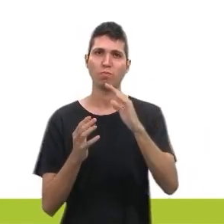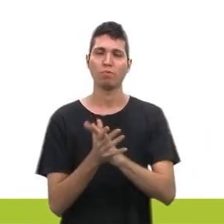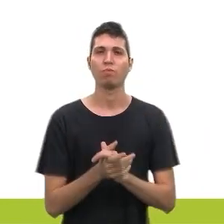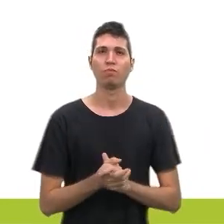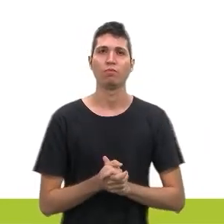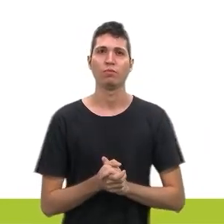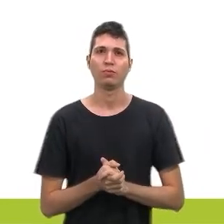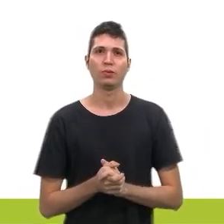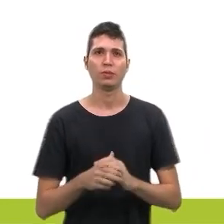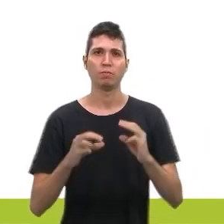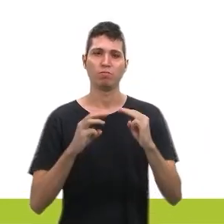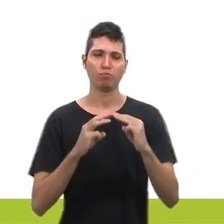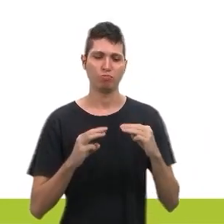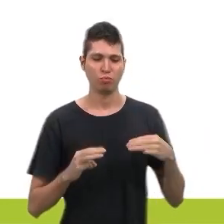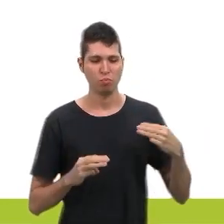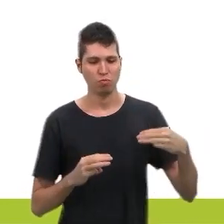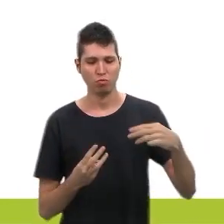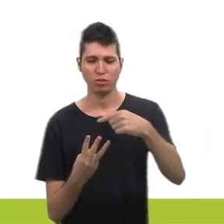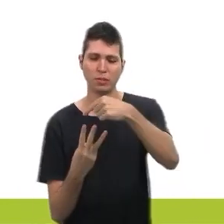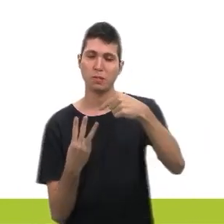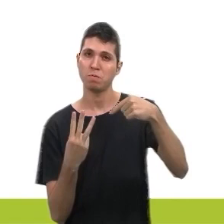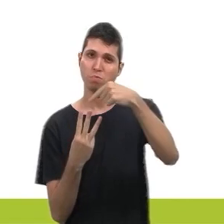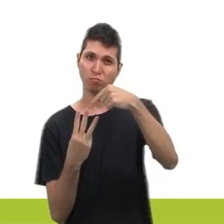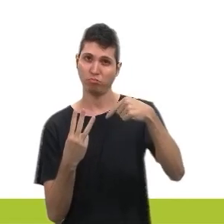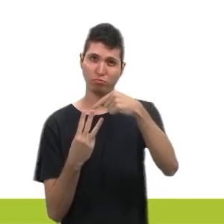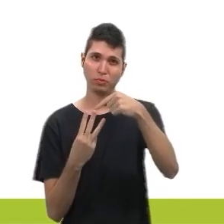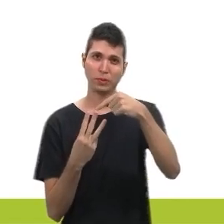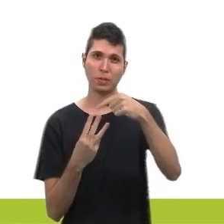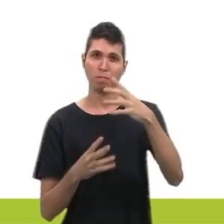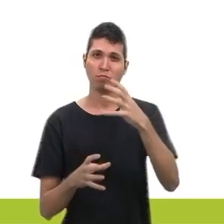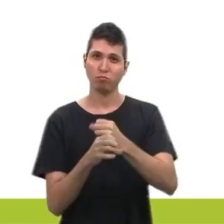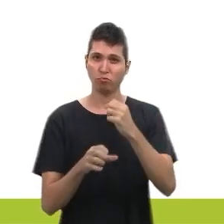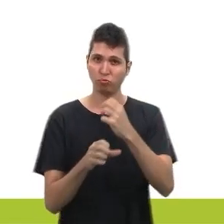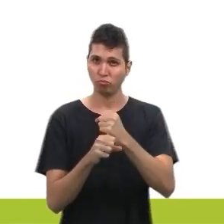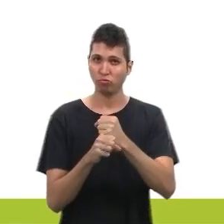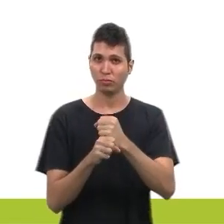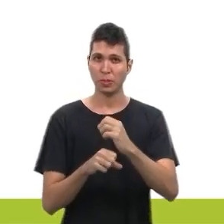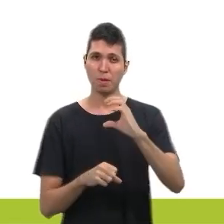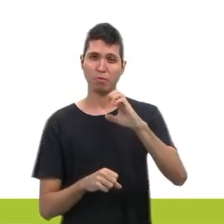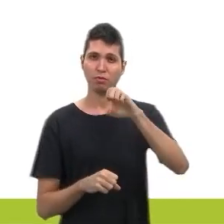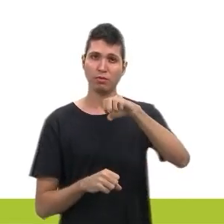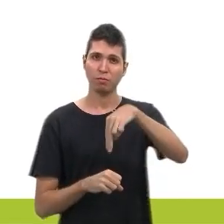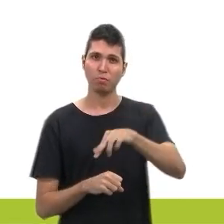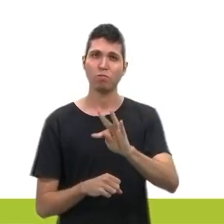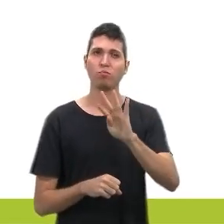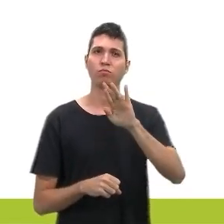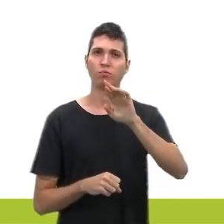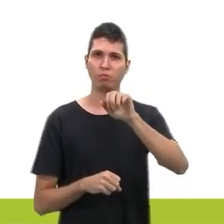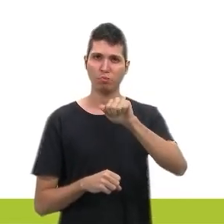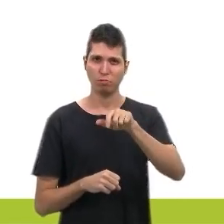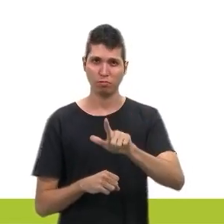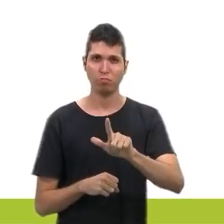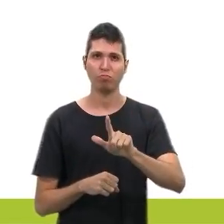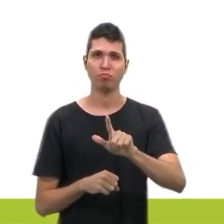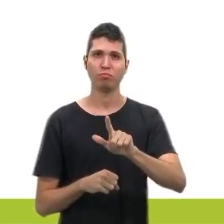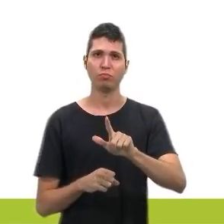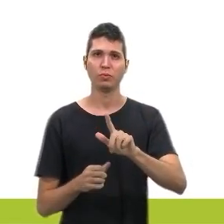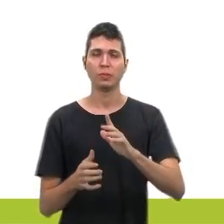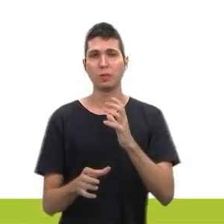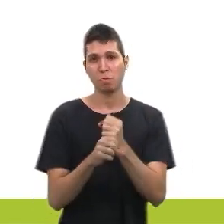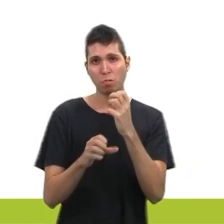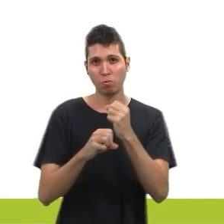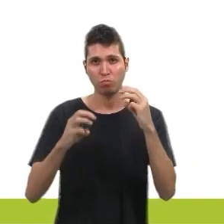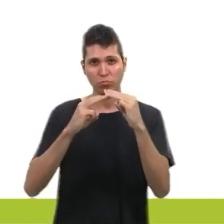média. Média, moda e mediana são medidas de tendência central, utilizadas em estatística. Média é